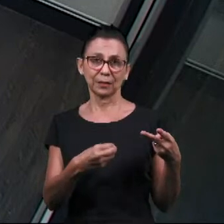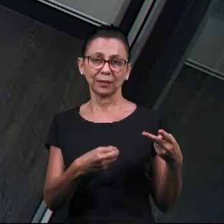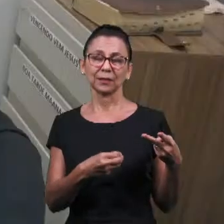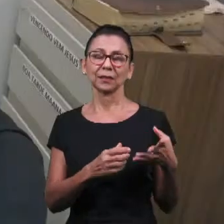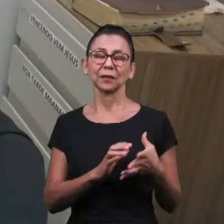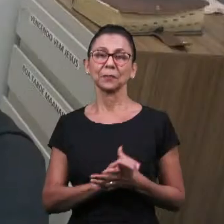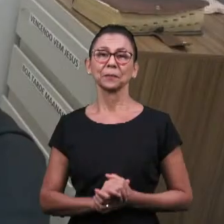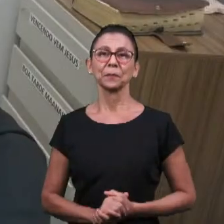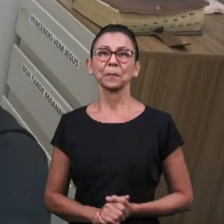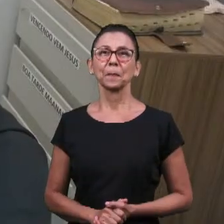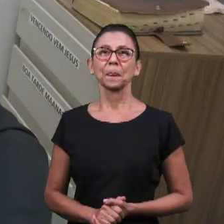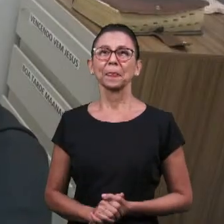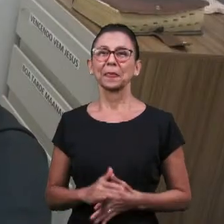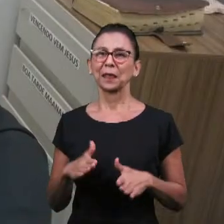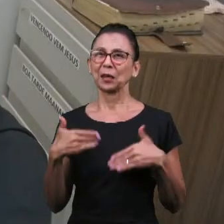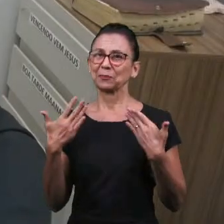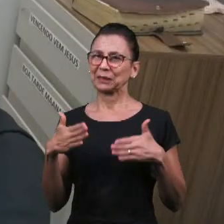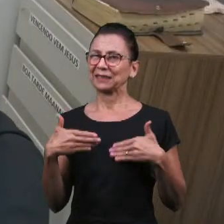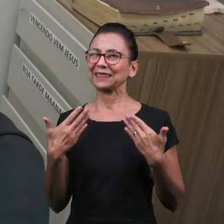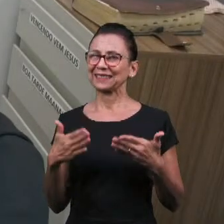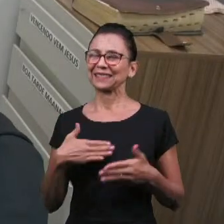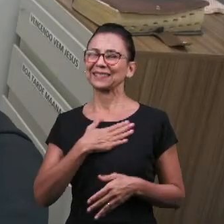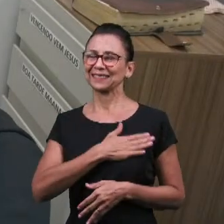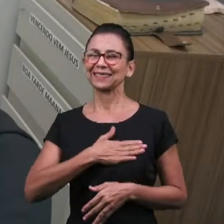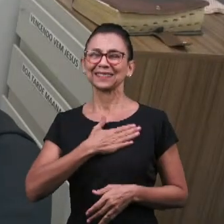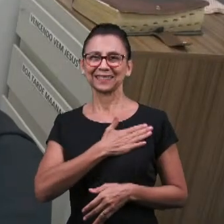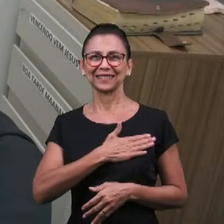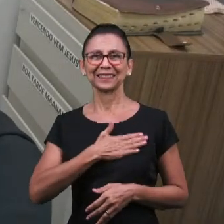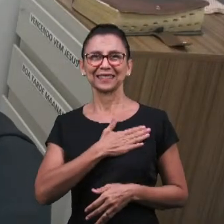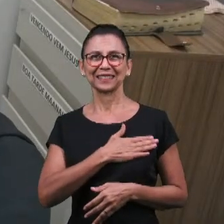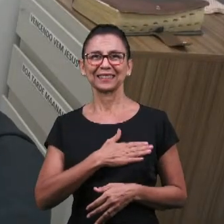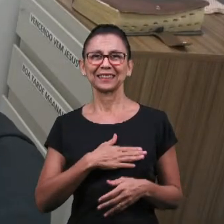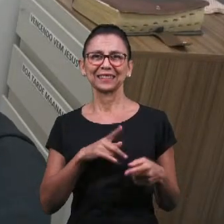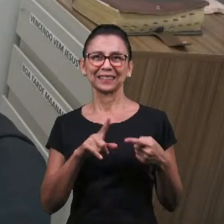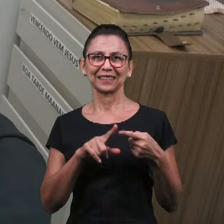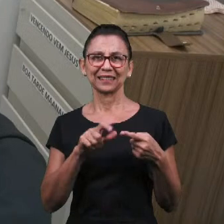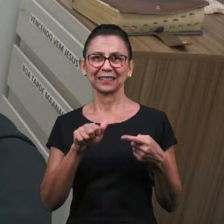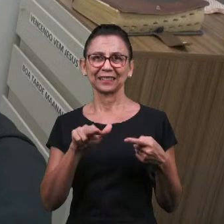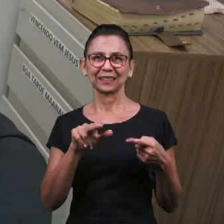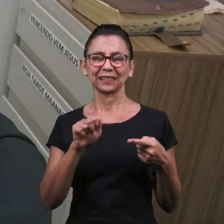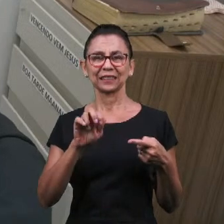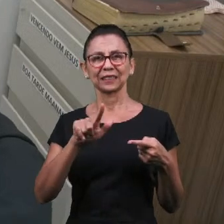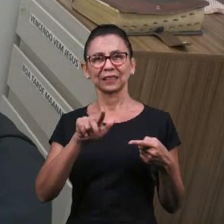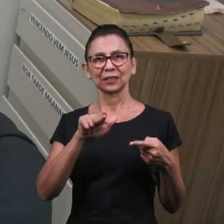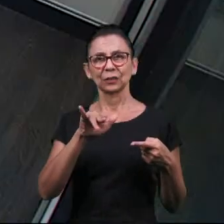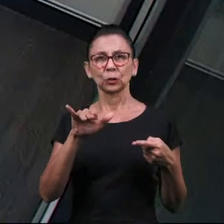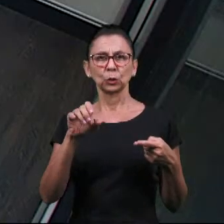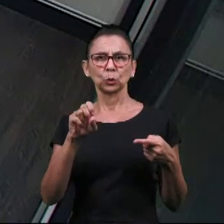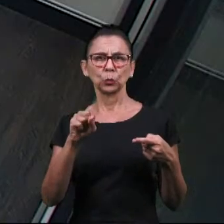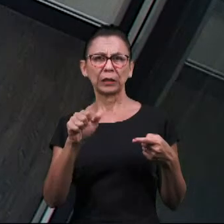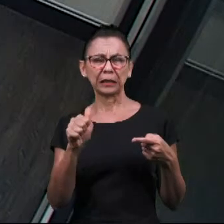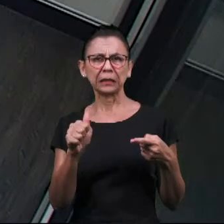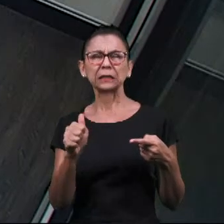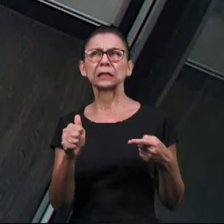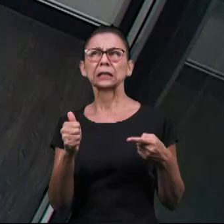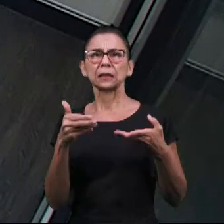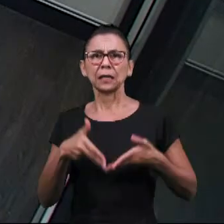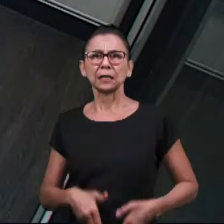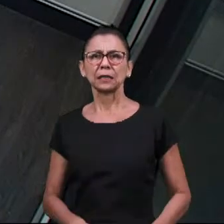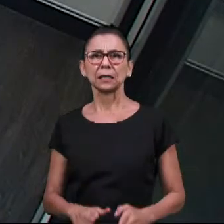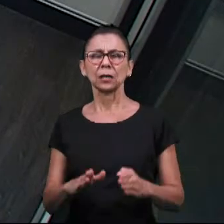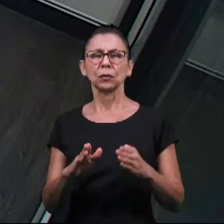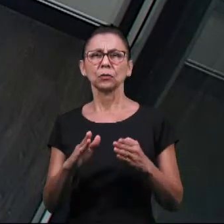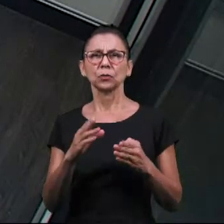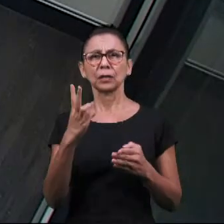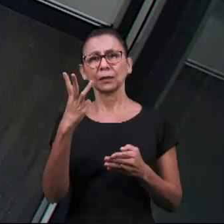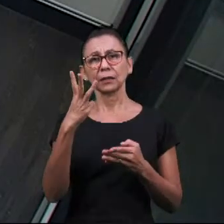Sempre uma alegria muito grande, não é? A Ana Luísa veio, a gente tinha três anos de casados, né? E a